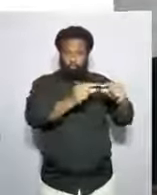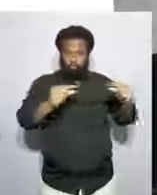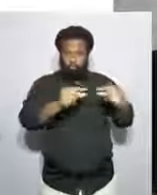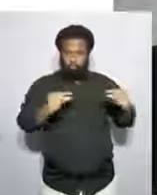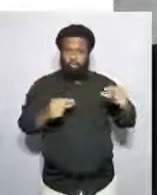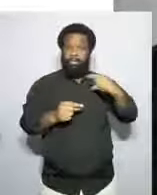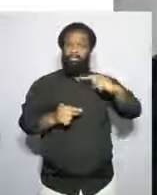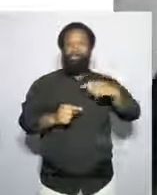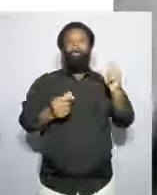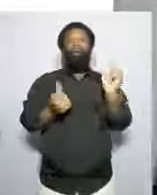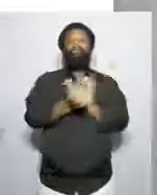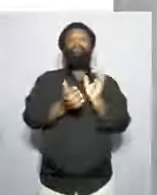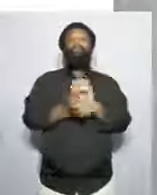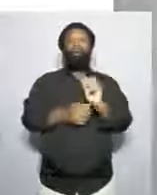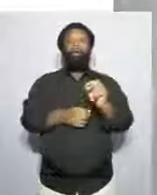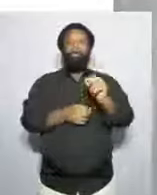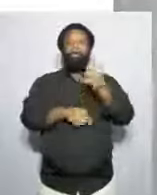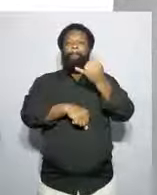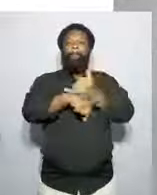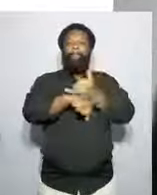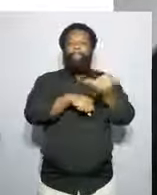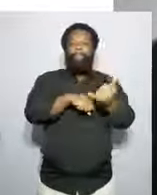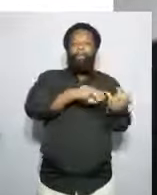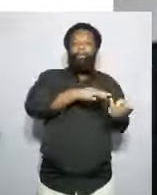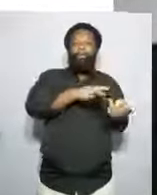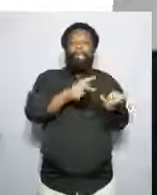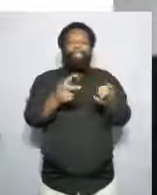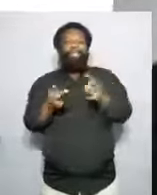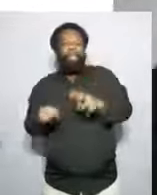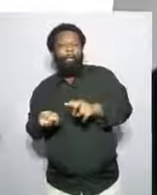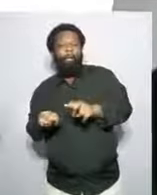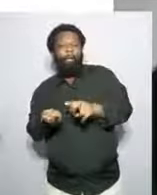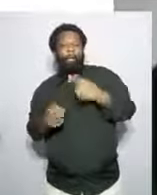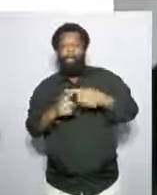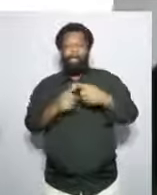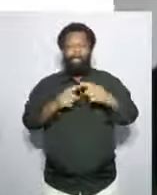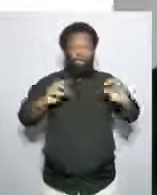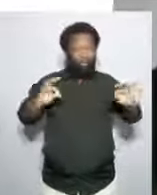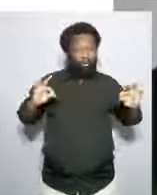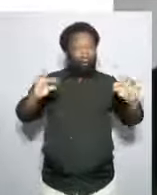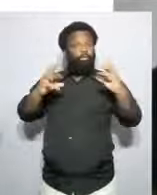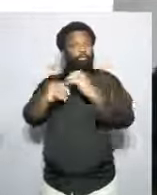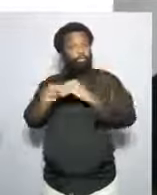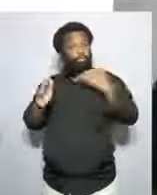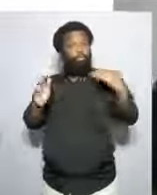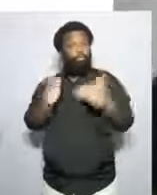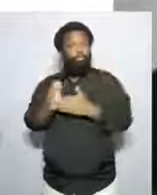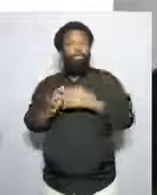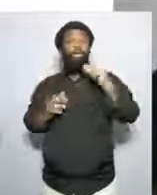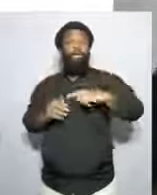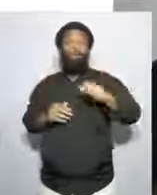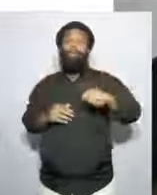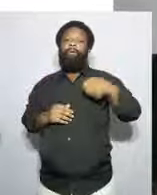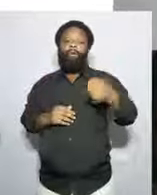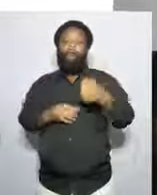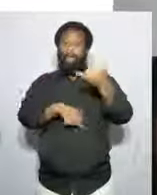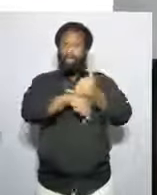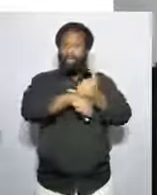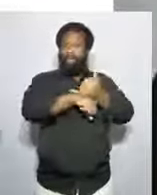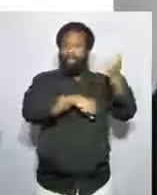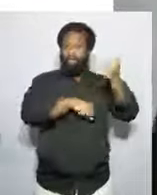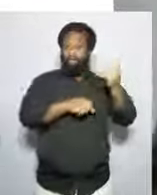os metais de transição. Porque todos esses elementos aqui são